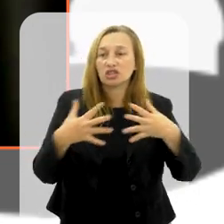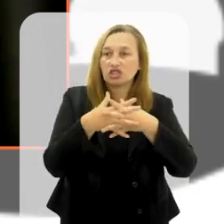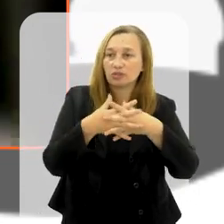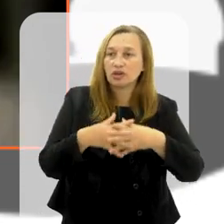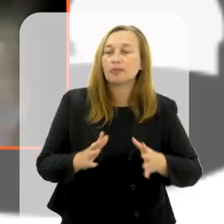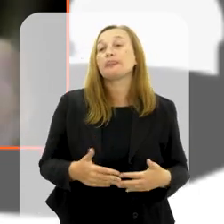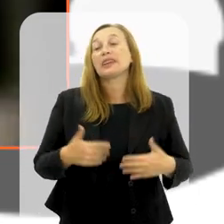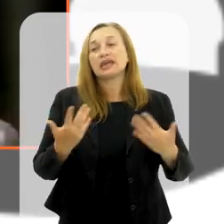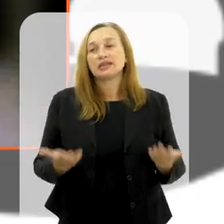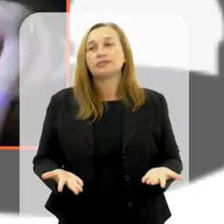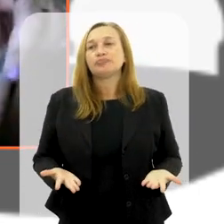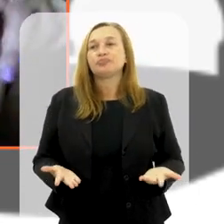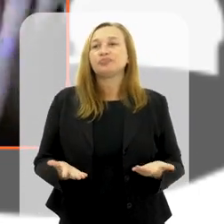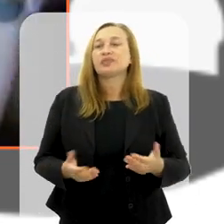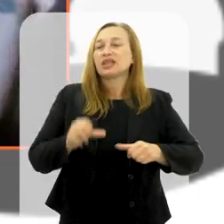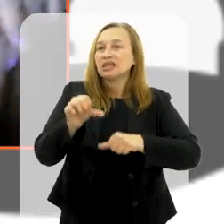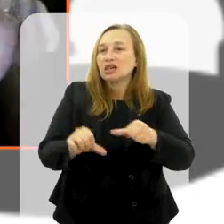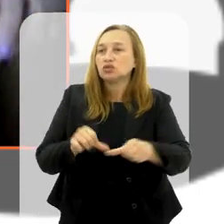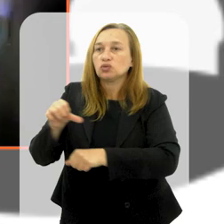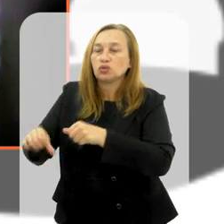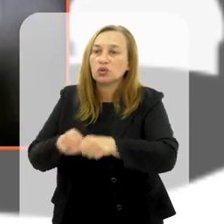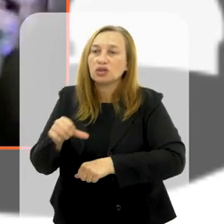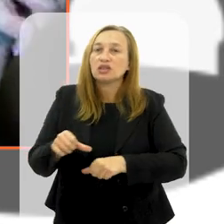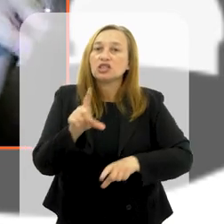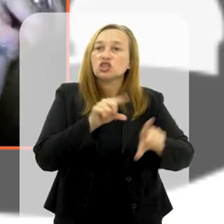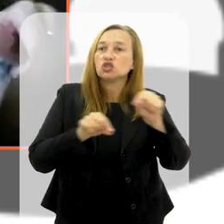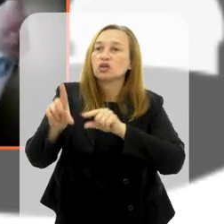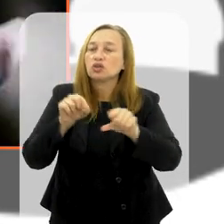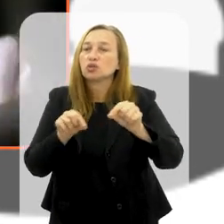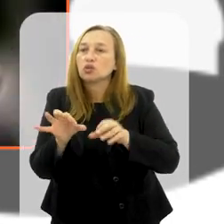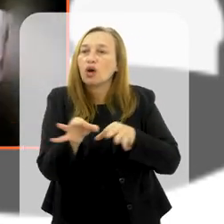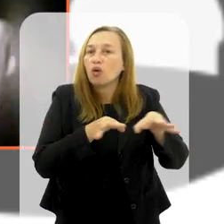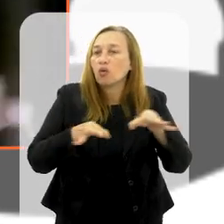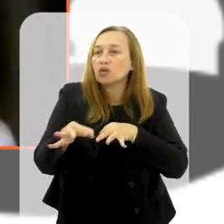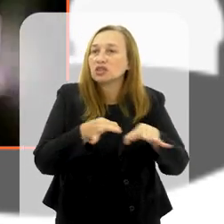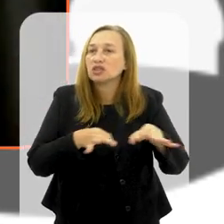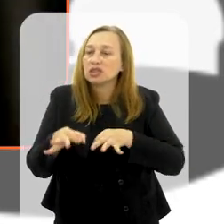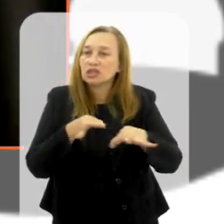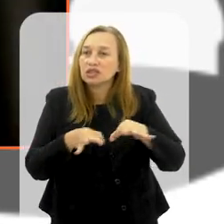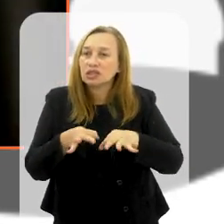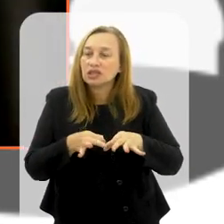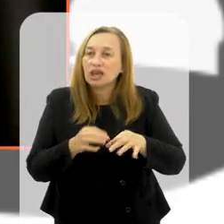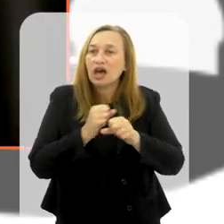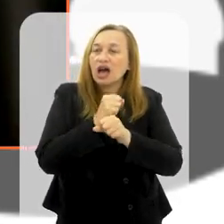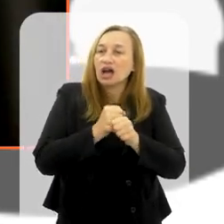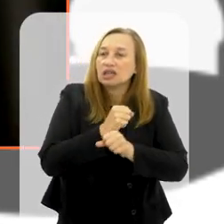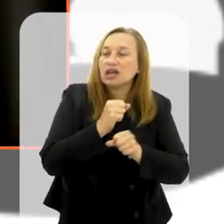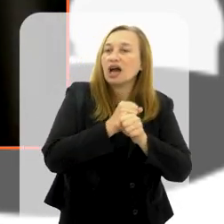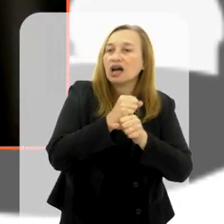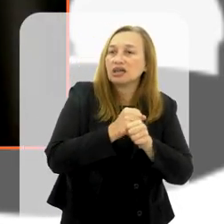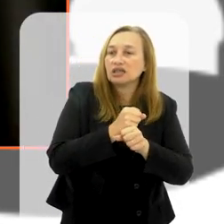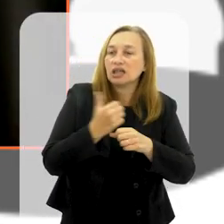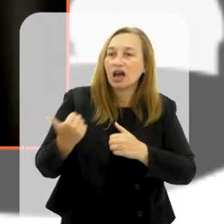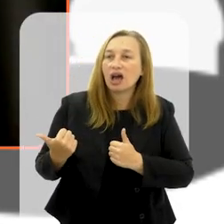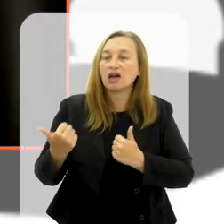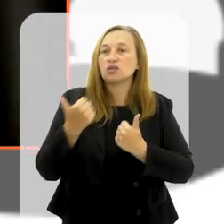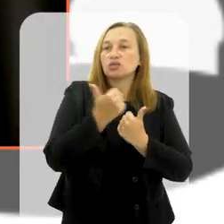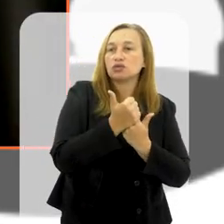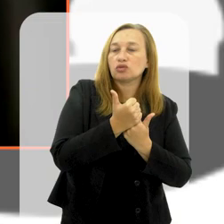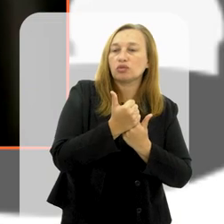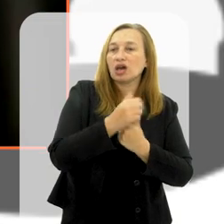engajamento. E aí, nessa troika, vão ser definidas as organizações que a cada ano assumem